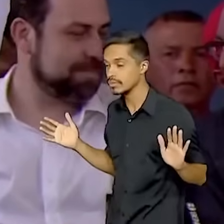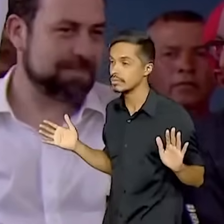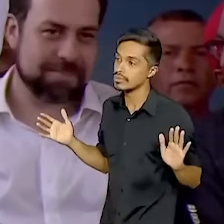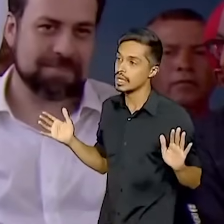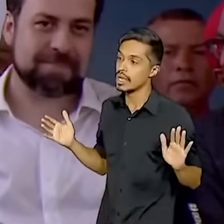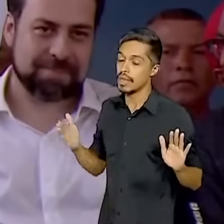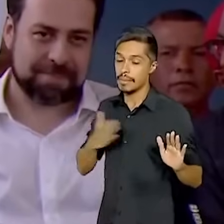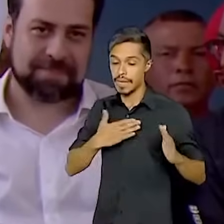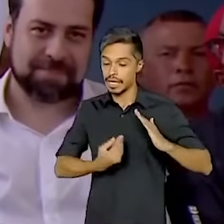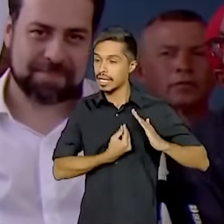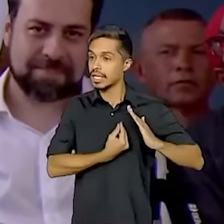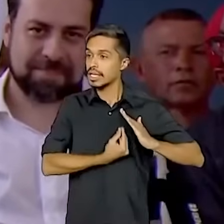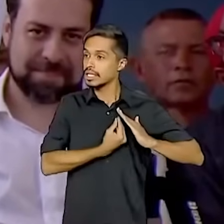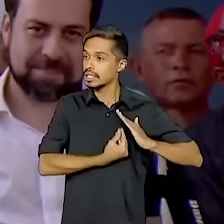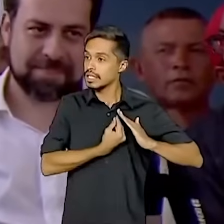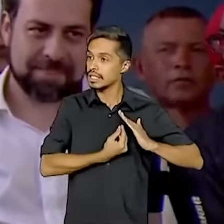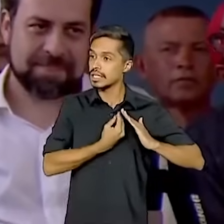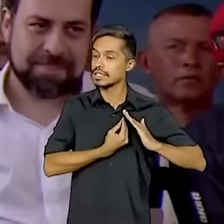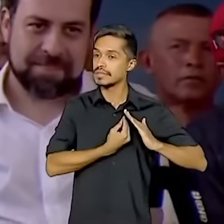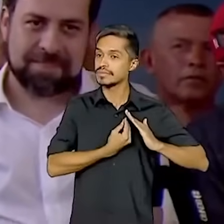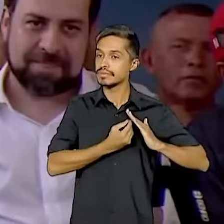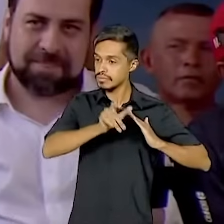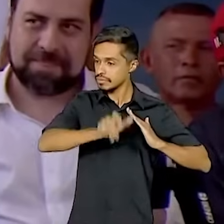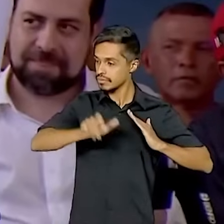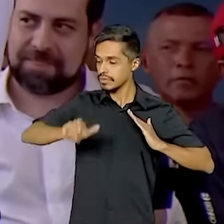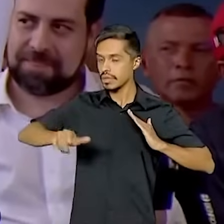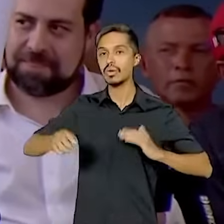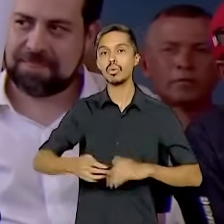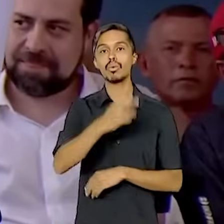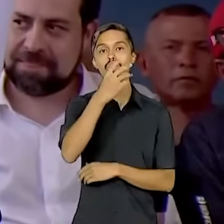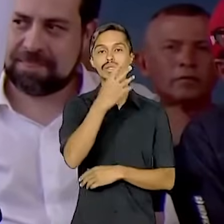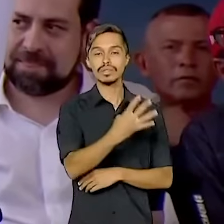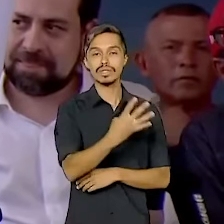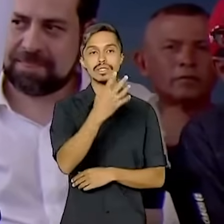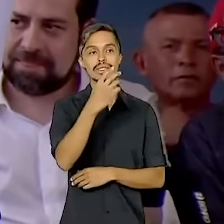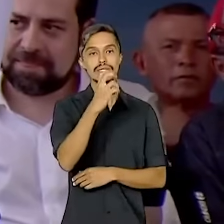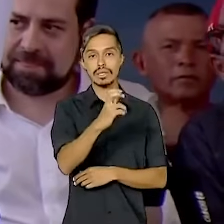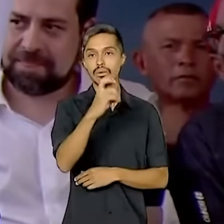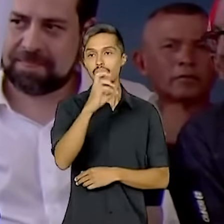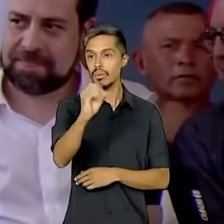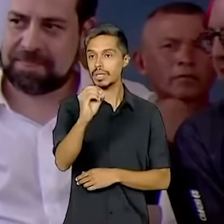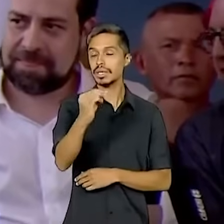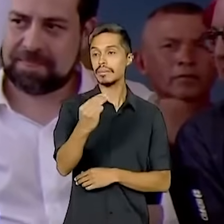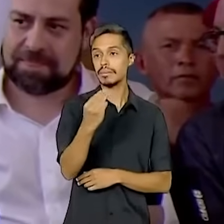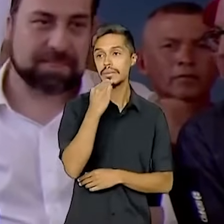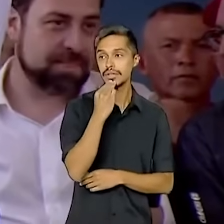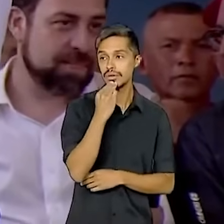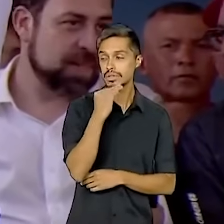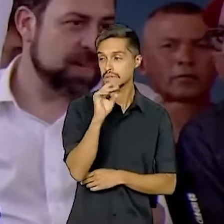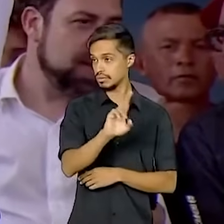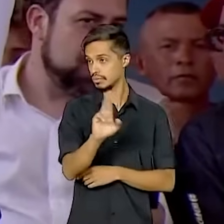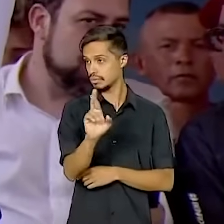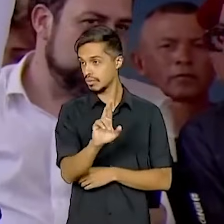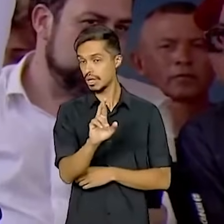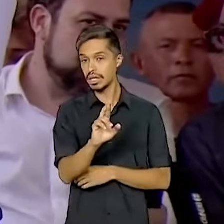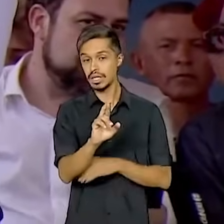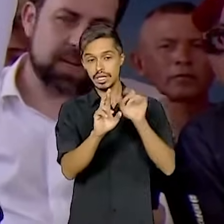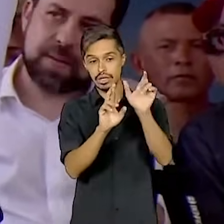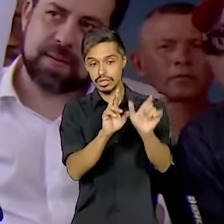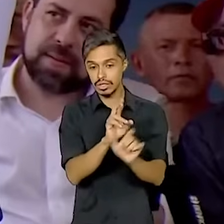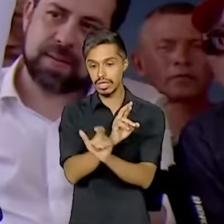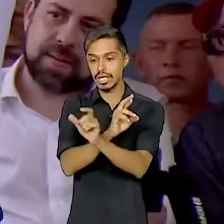Do Minha Casa Minha Vida Entidades, 450 milhões, dos quais